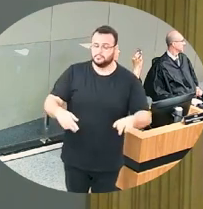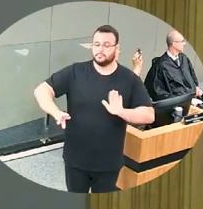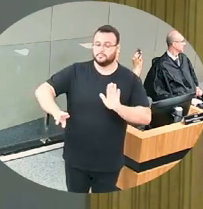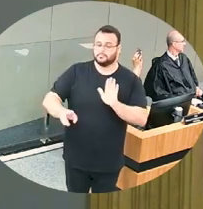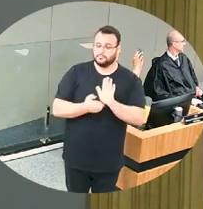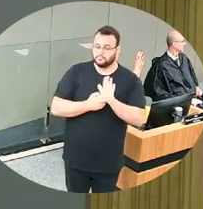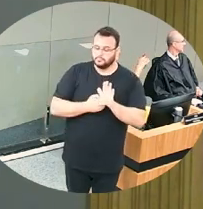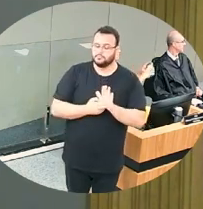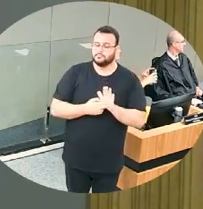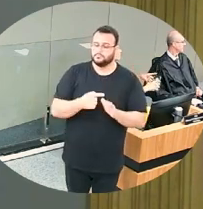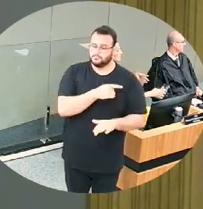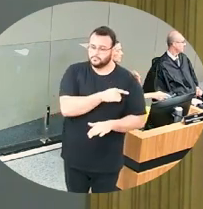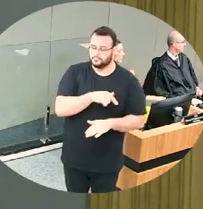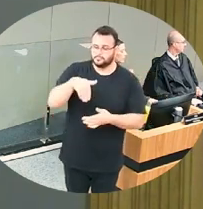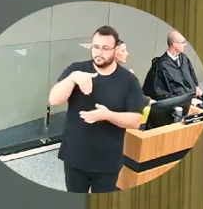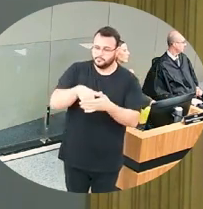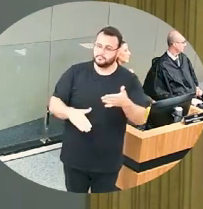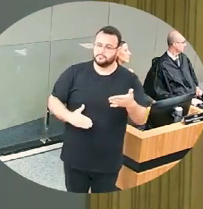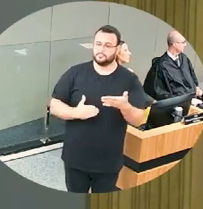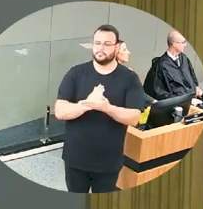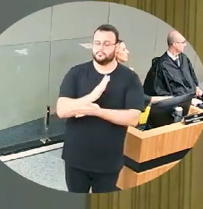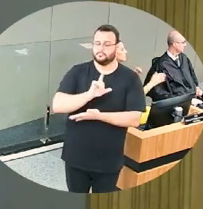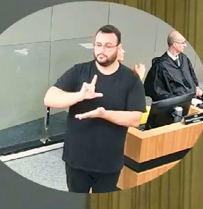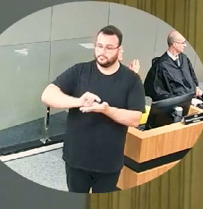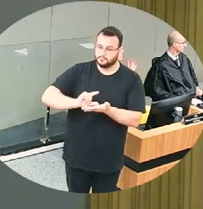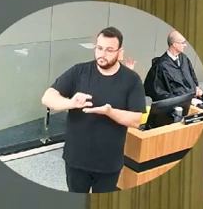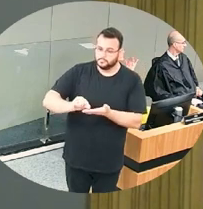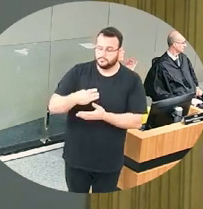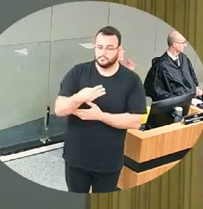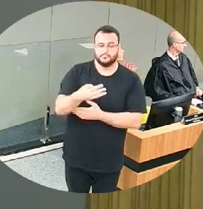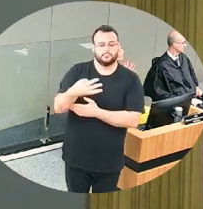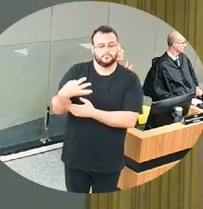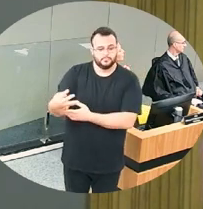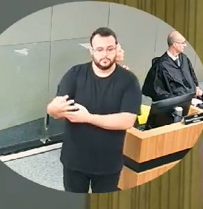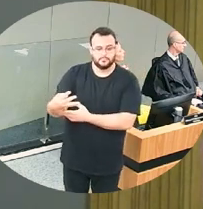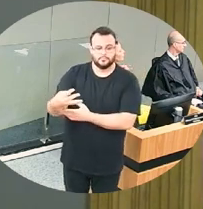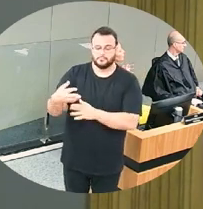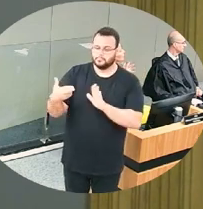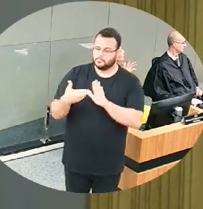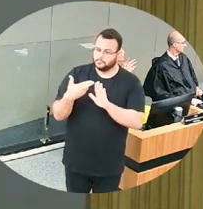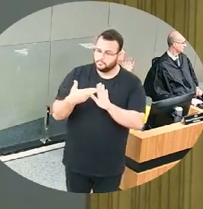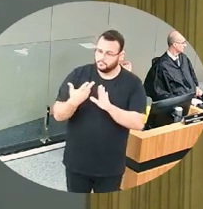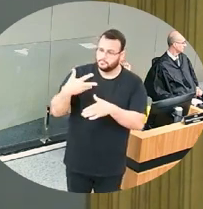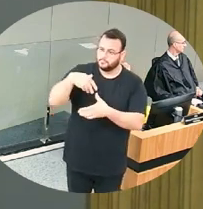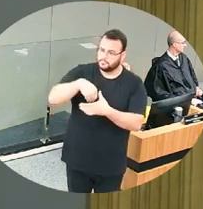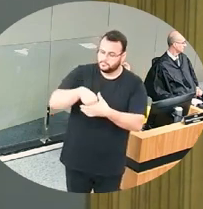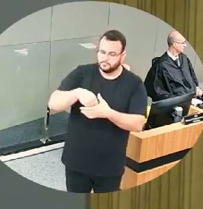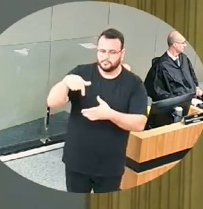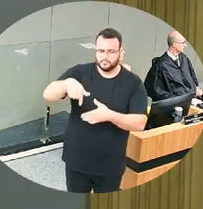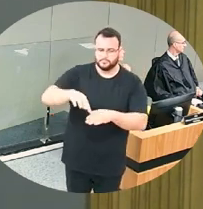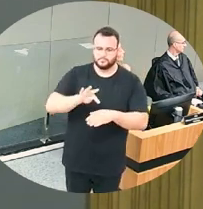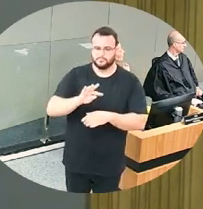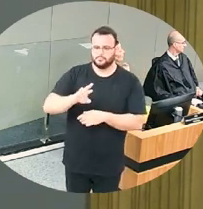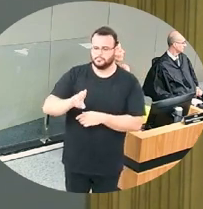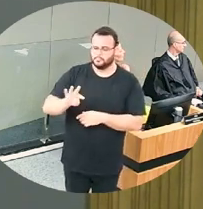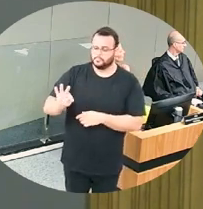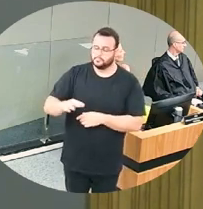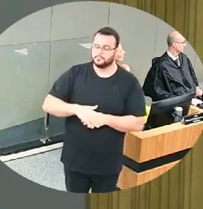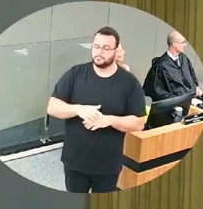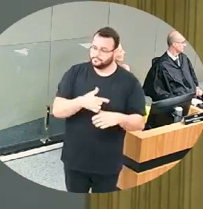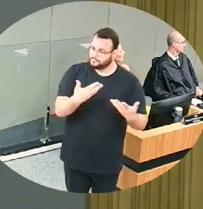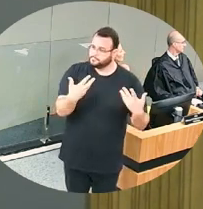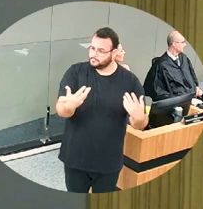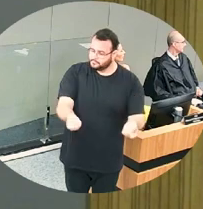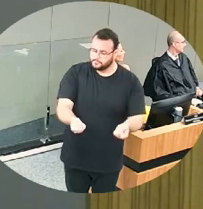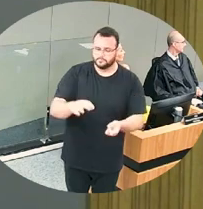dos cargos para os quais foi Eleita na forma do artigo 34 do Regimento Interno deste tribunal autorizou o acesso aos